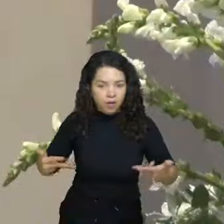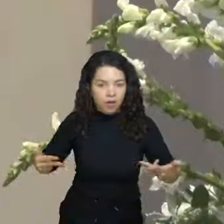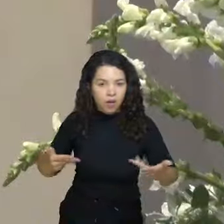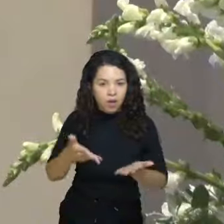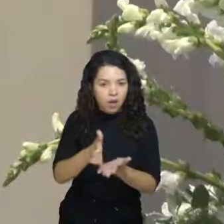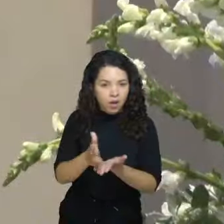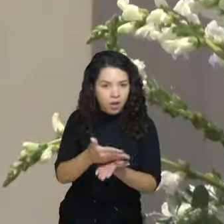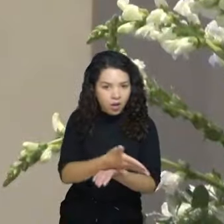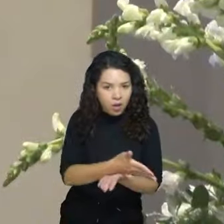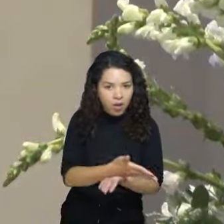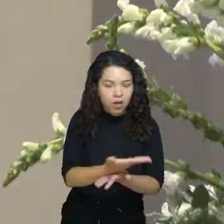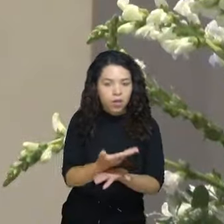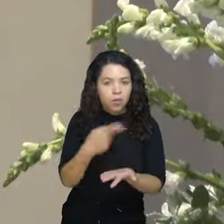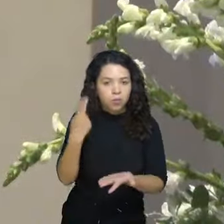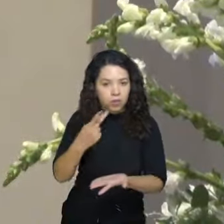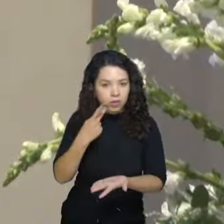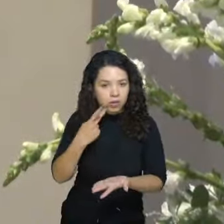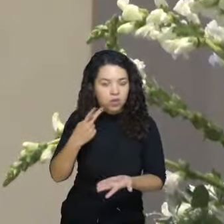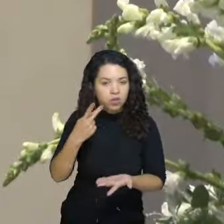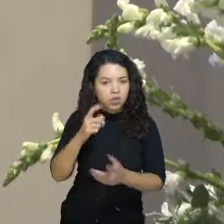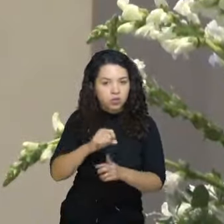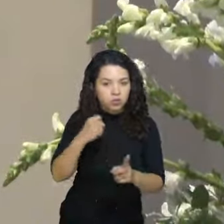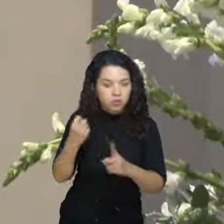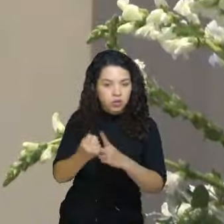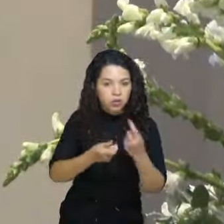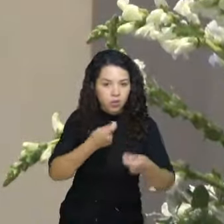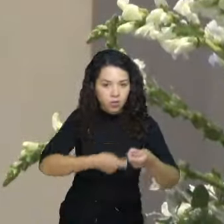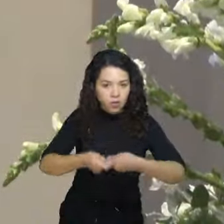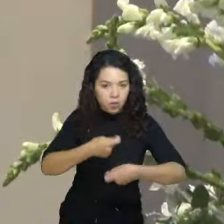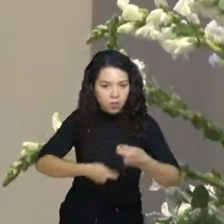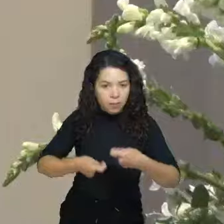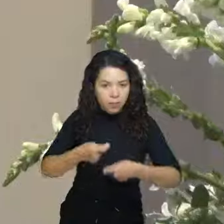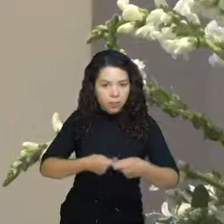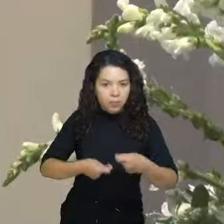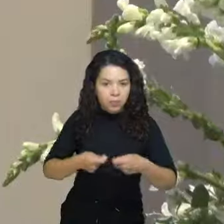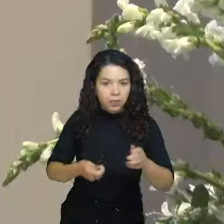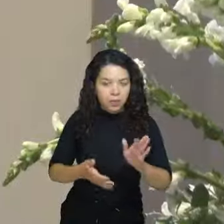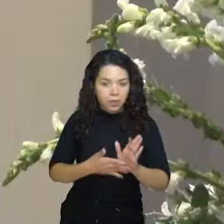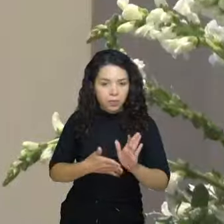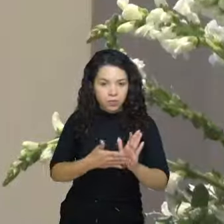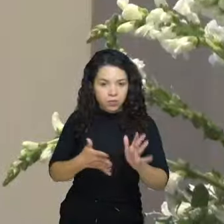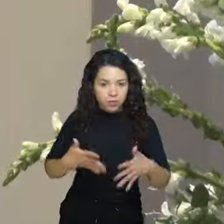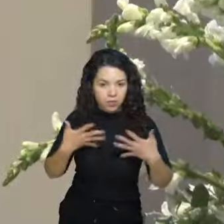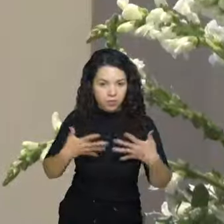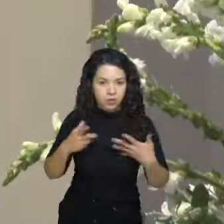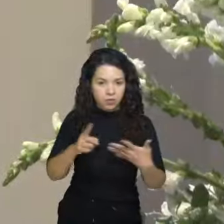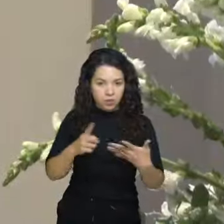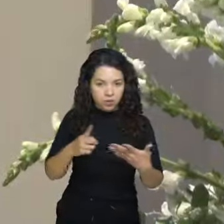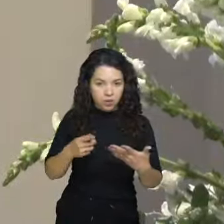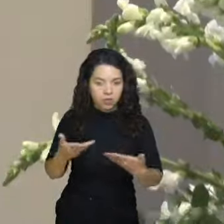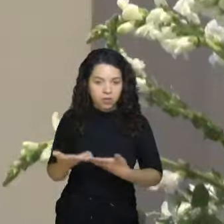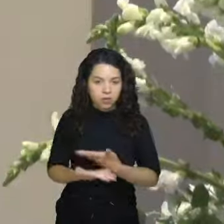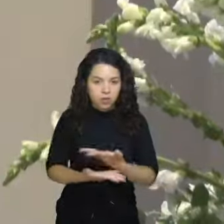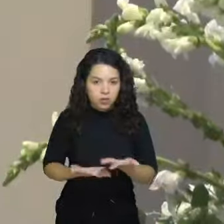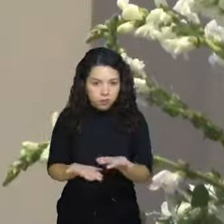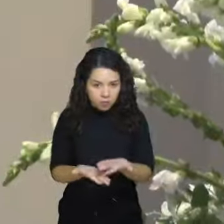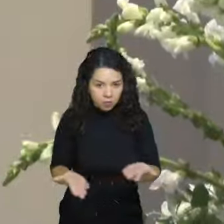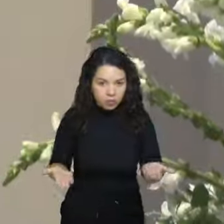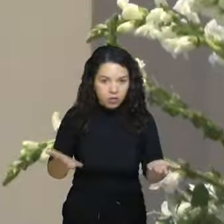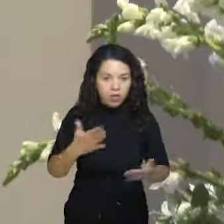ou econômico evidente que não é esse o propósito que me anima mas o de transmitir as min impressões